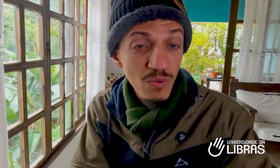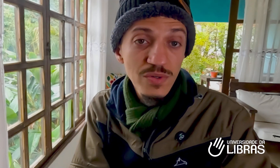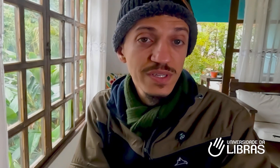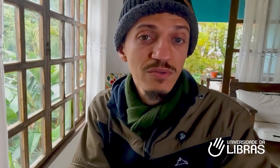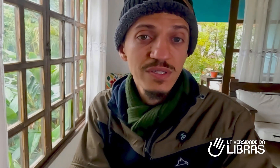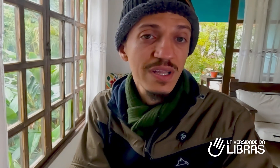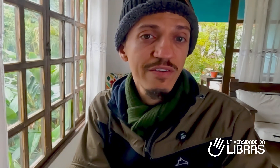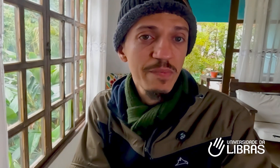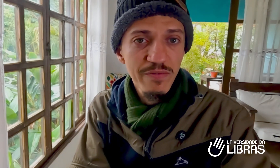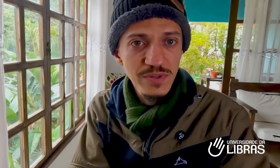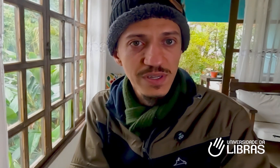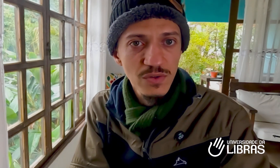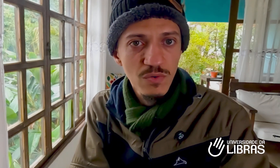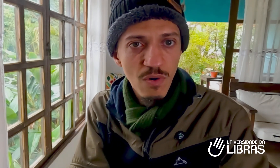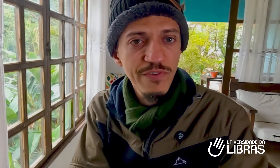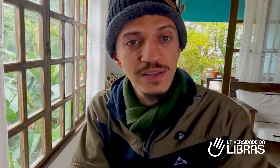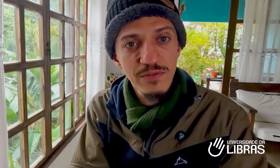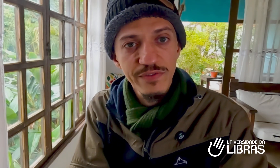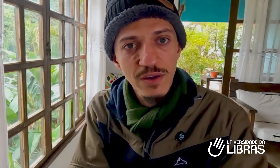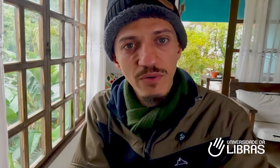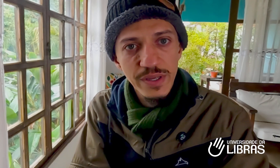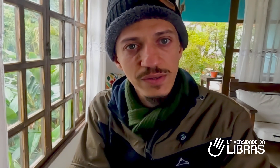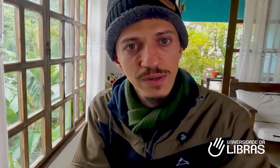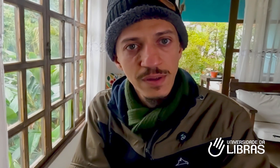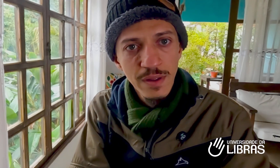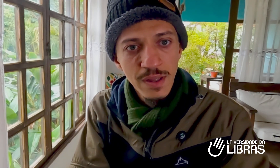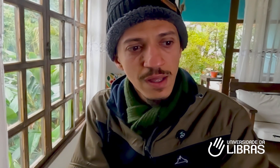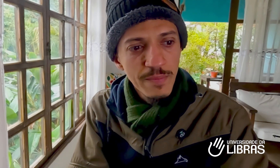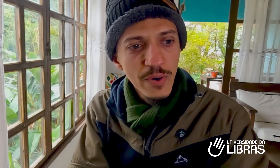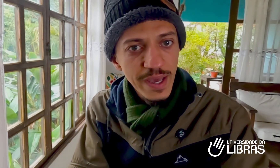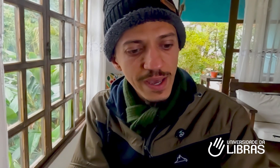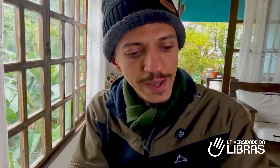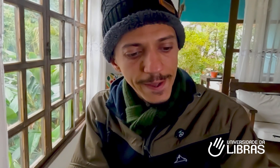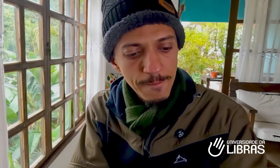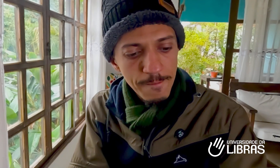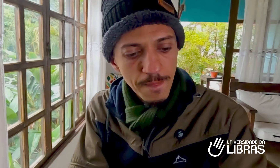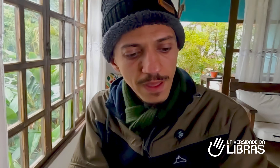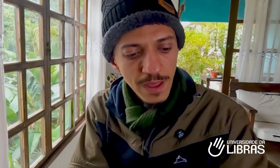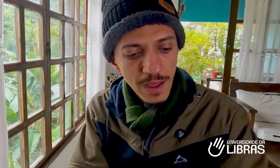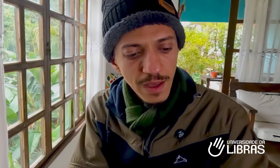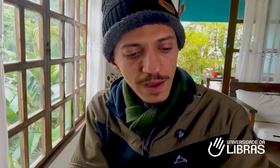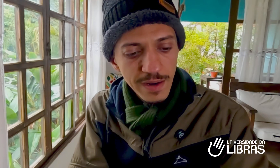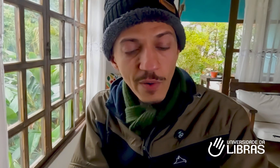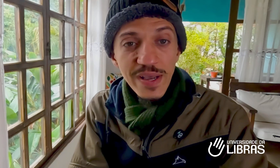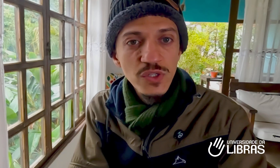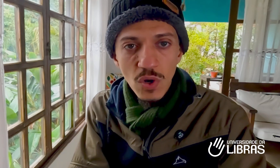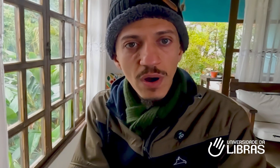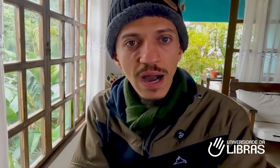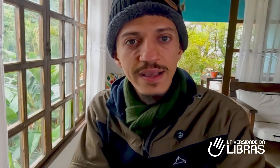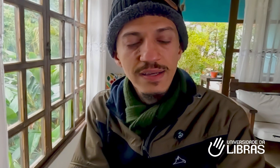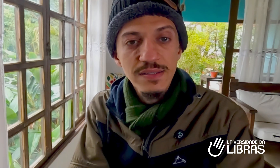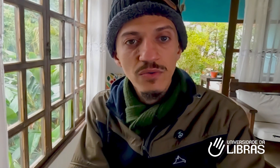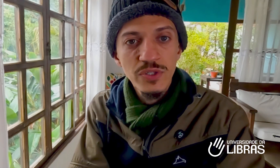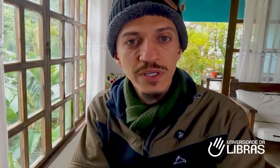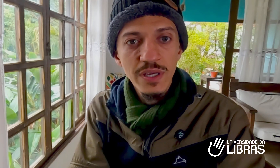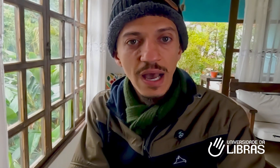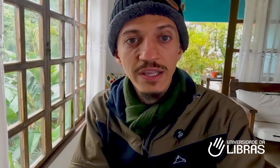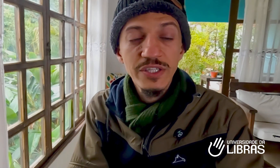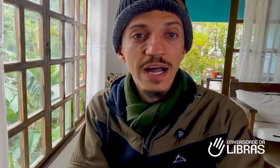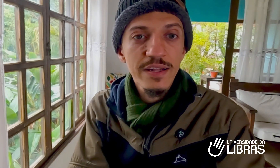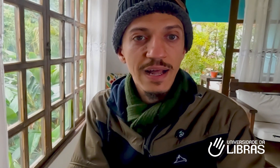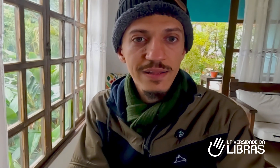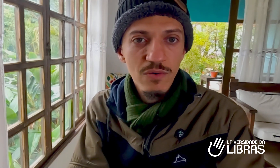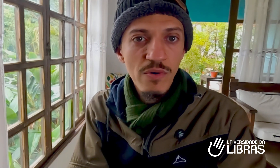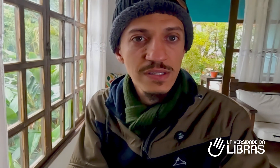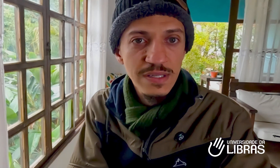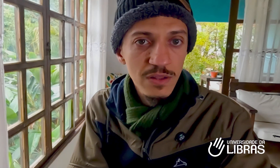Eu não consigo descrever para vocês o quão feliz eu fiquei com isso. Porque não é só a questão de a